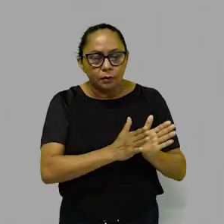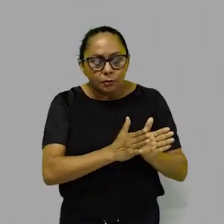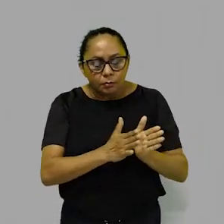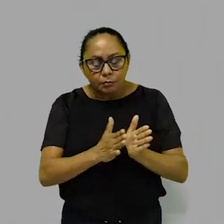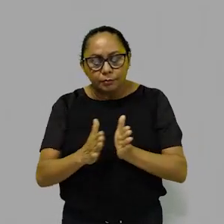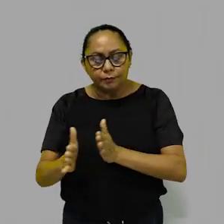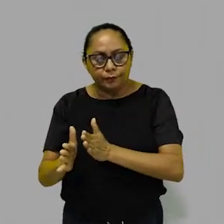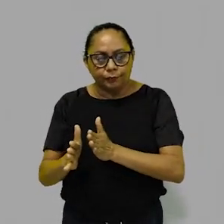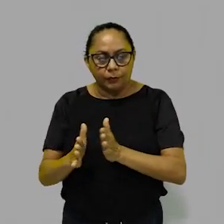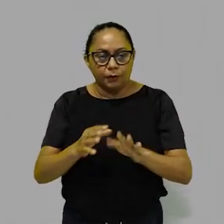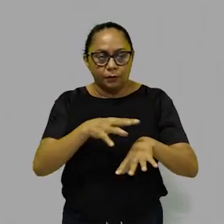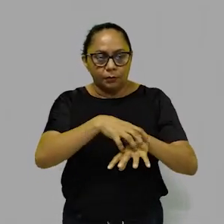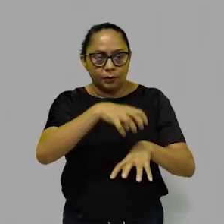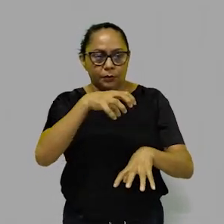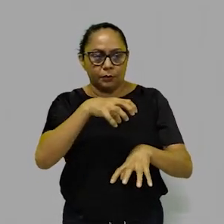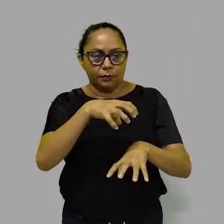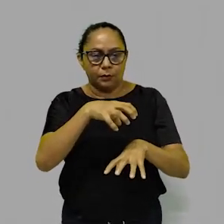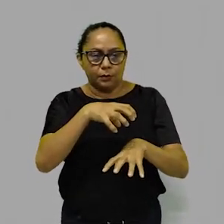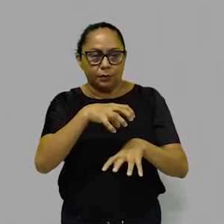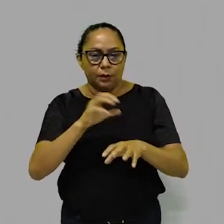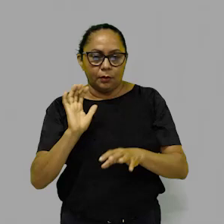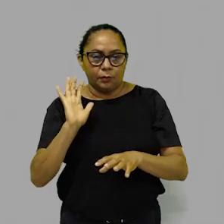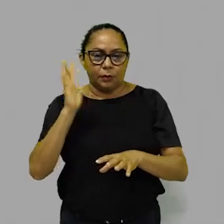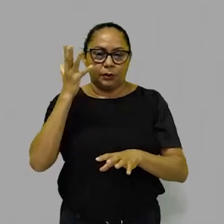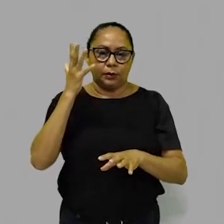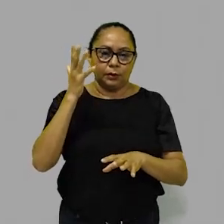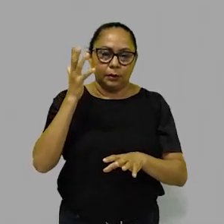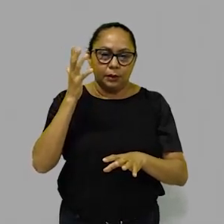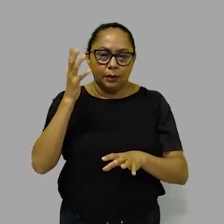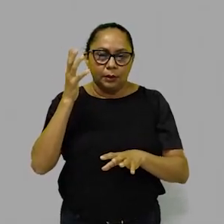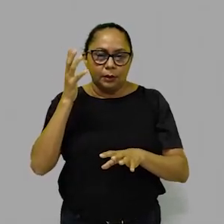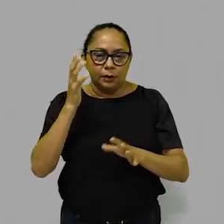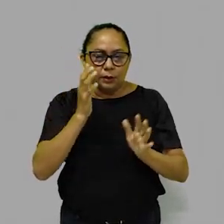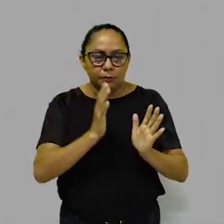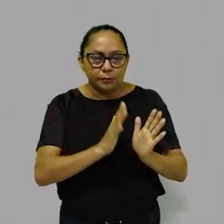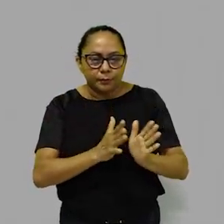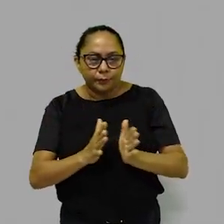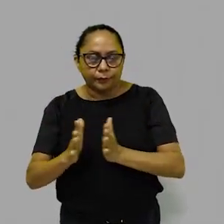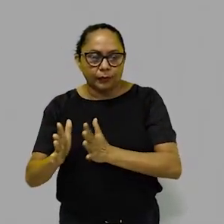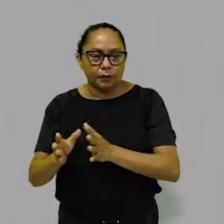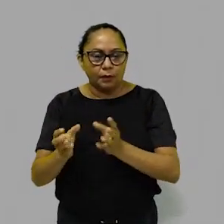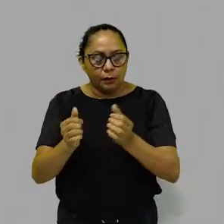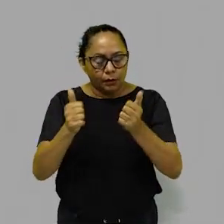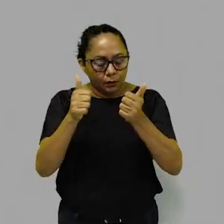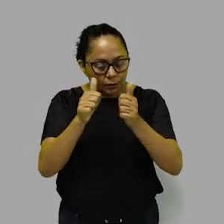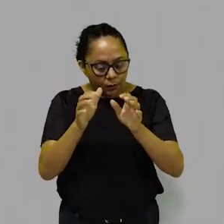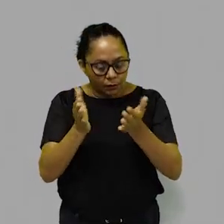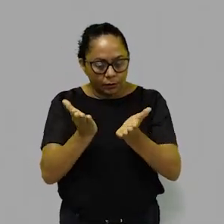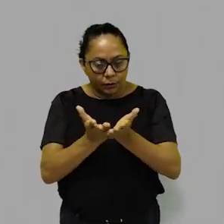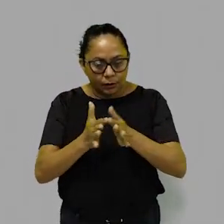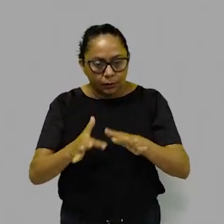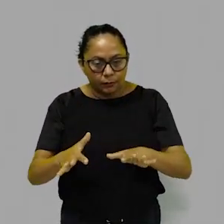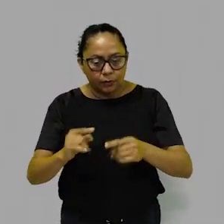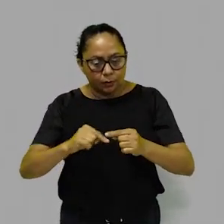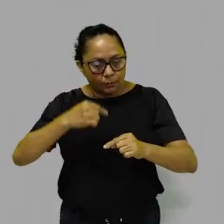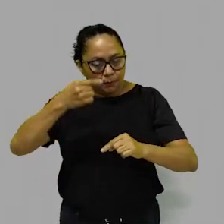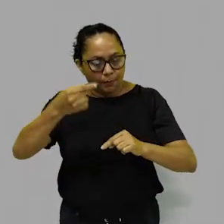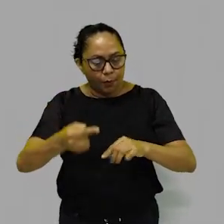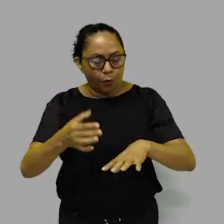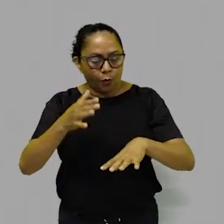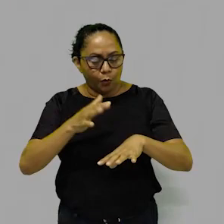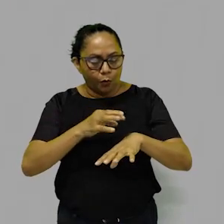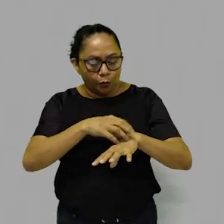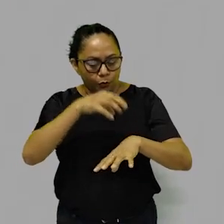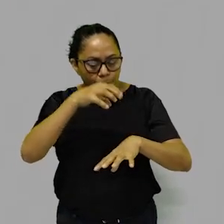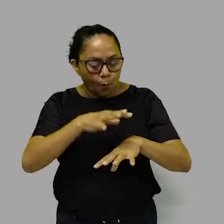inflamatório ocorrem eventos que terminam o processo. Ou seja, após o ferimento, né,